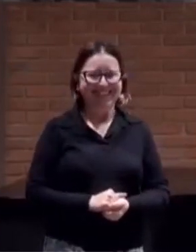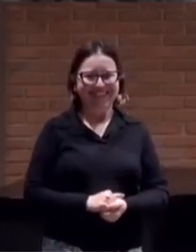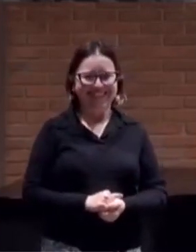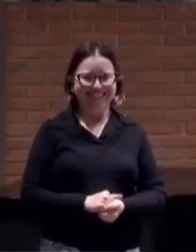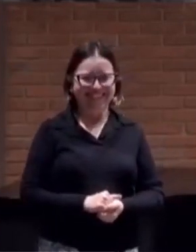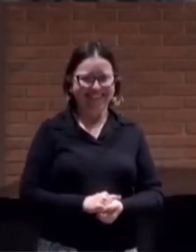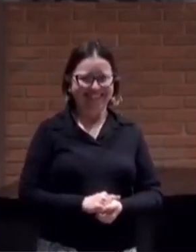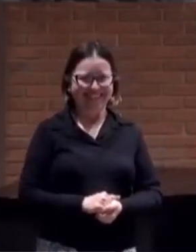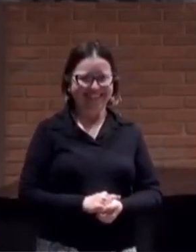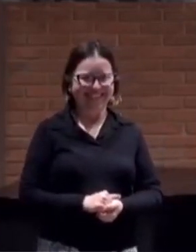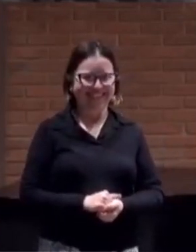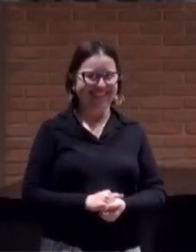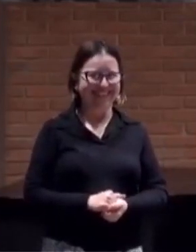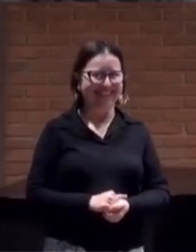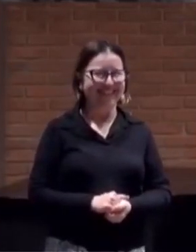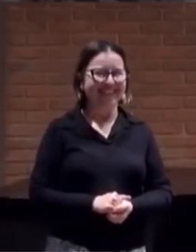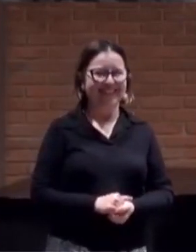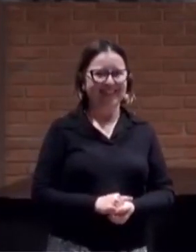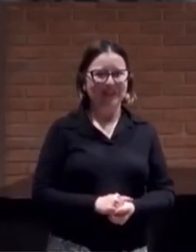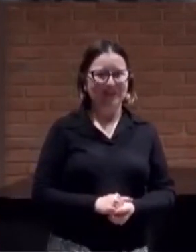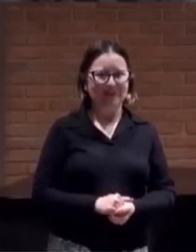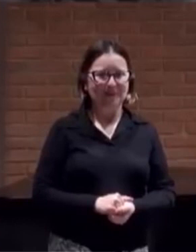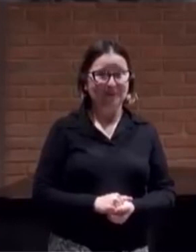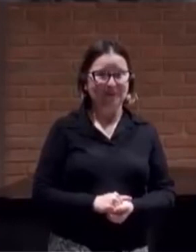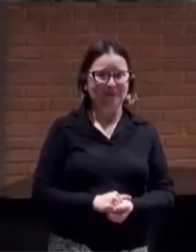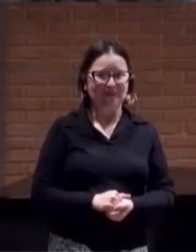E carninha ruim.